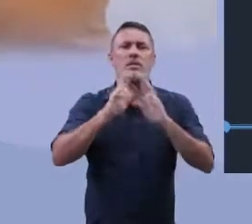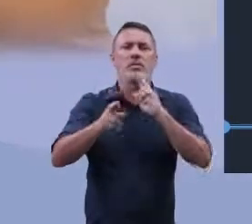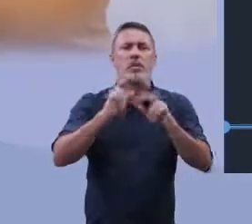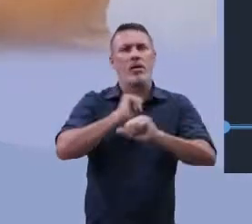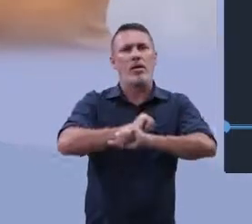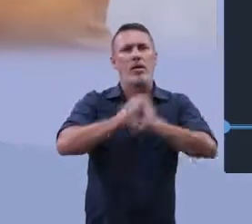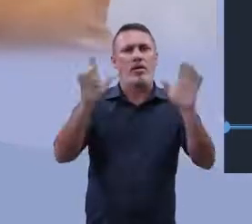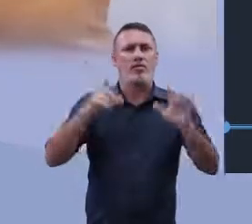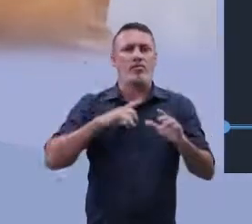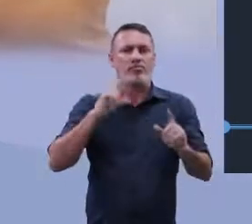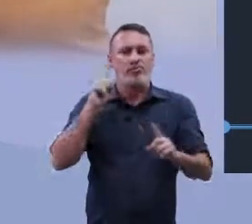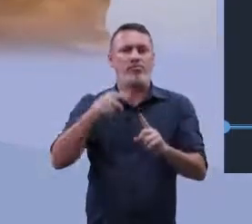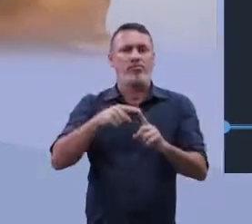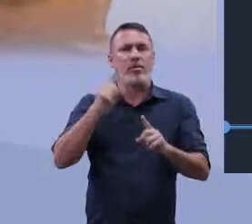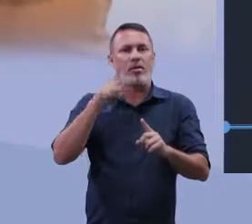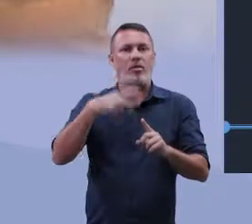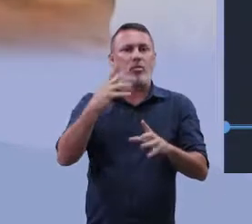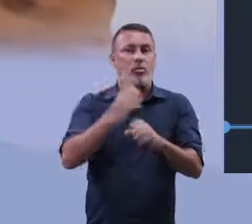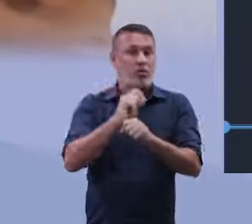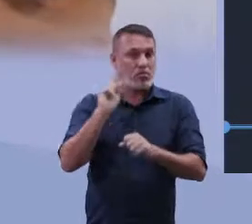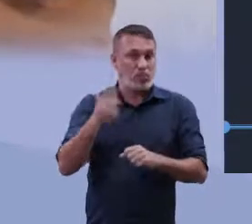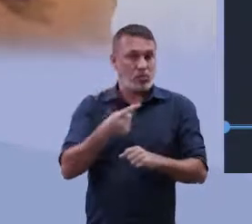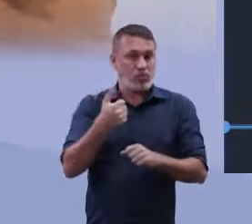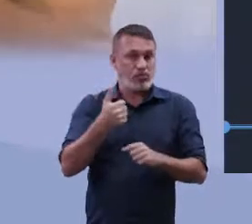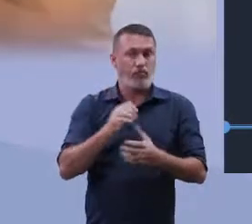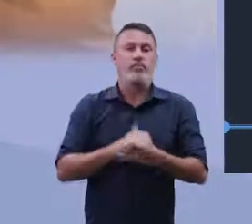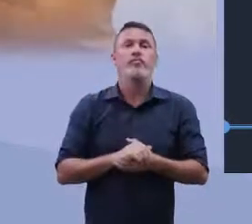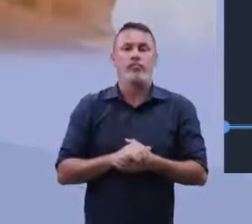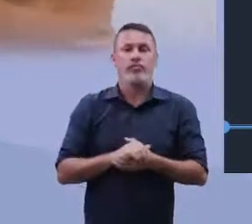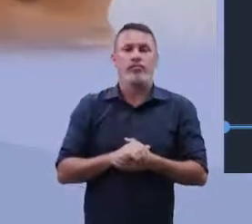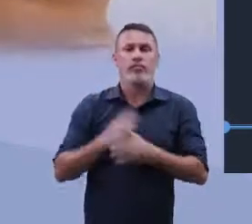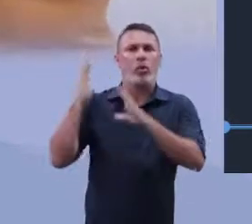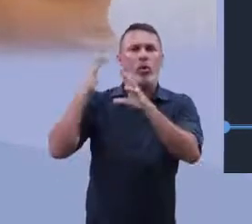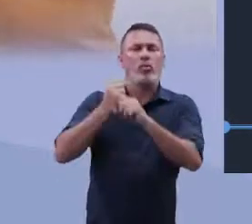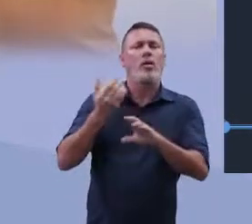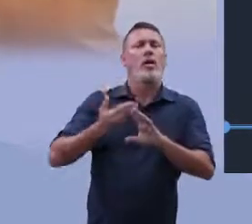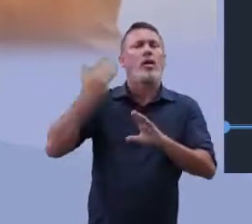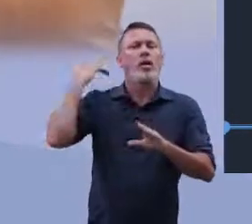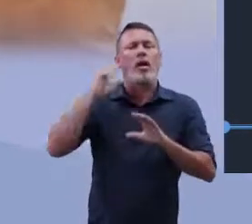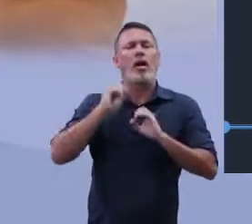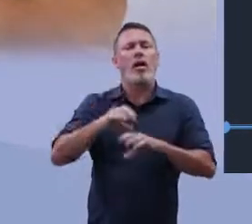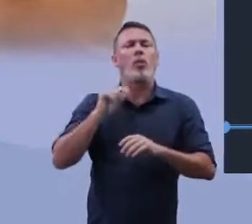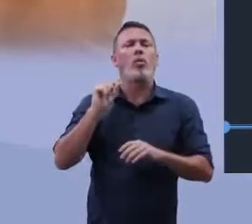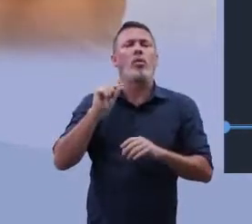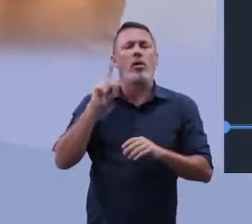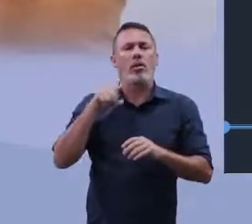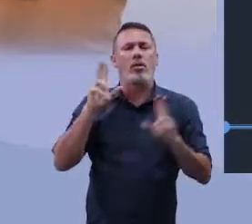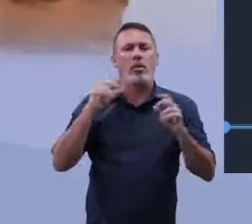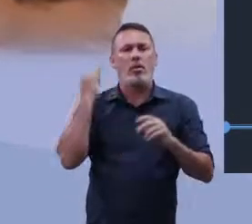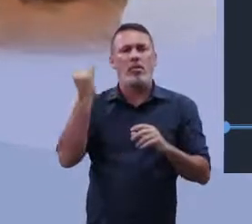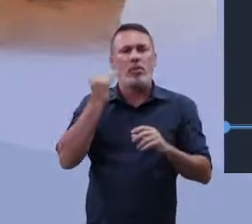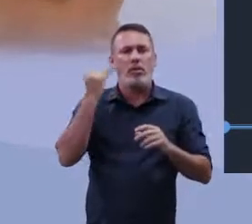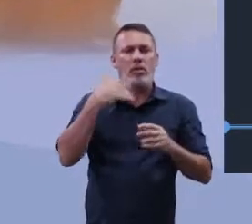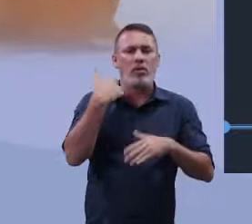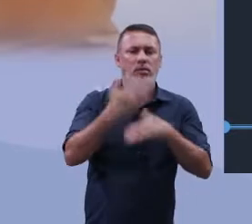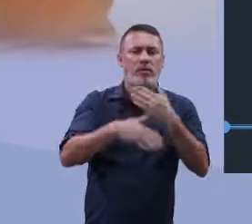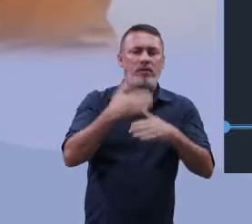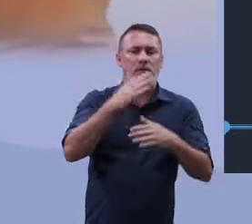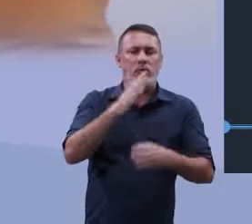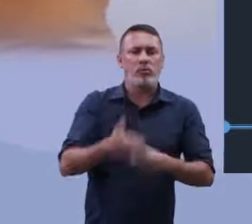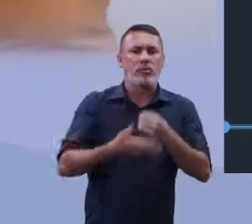um resultado ali que nós esperamos, é sua nota 1000. Então, para recapitular, na última aula nós falamos da importância